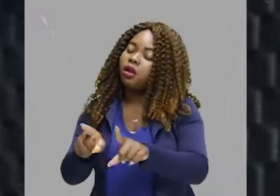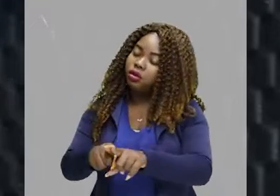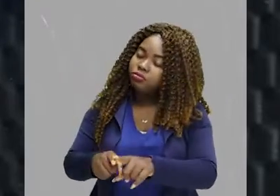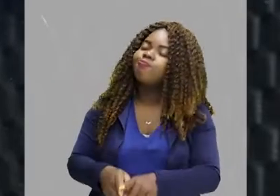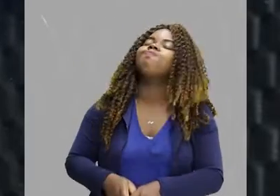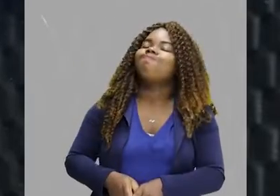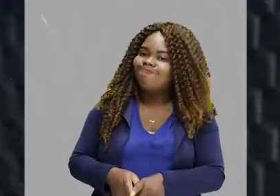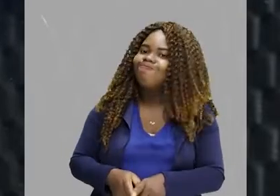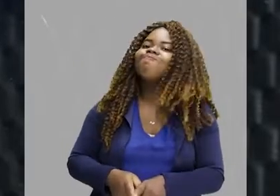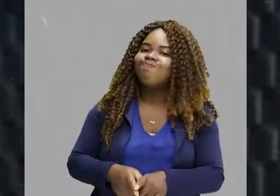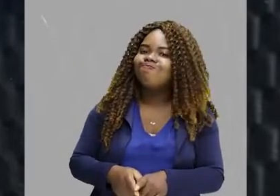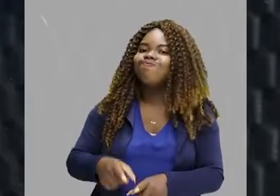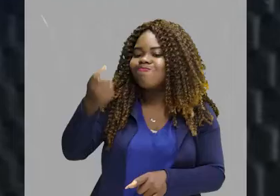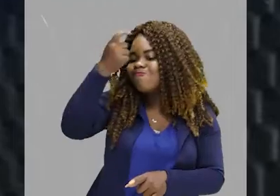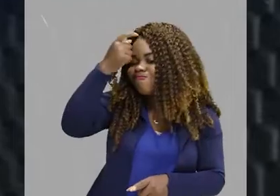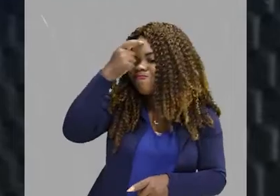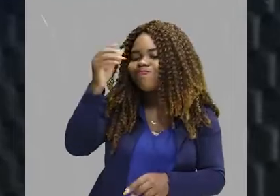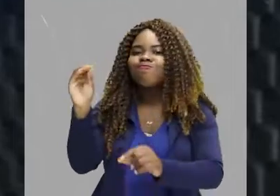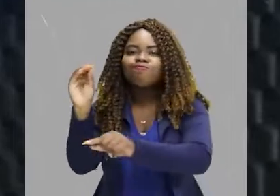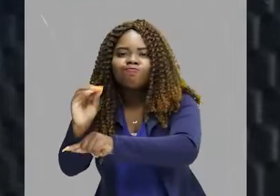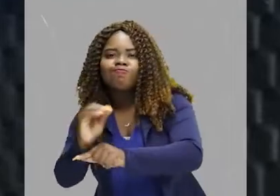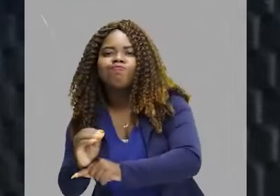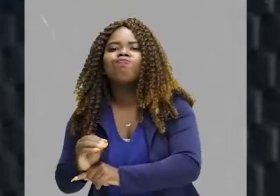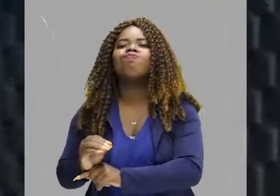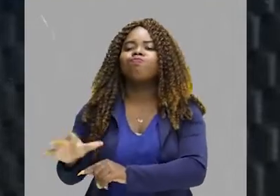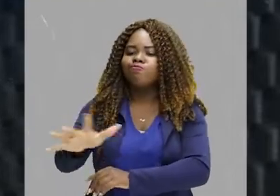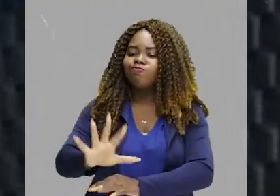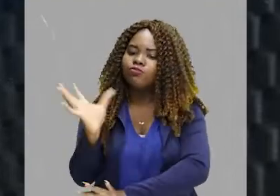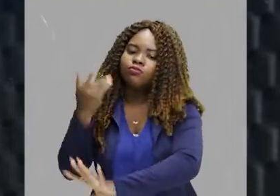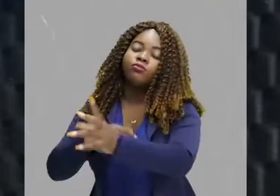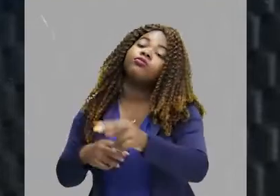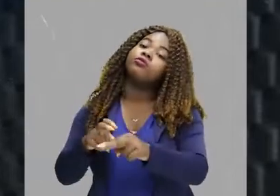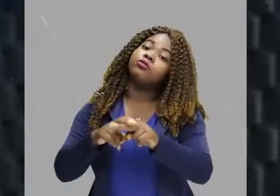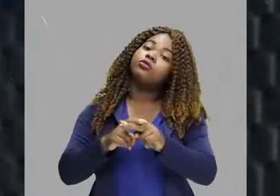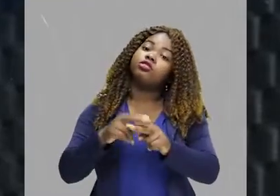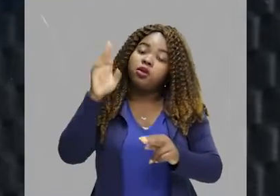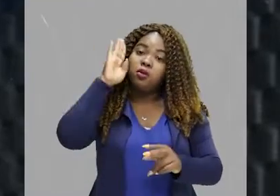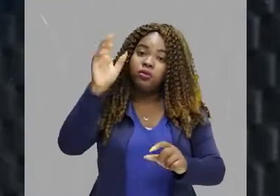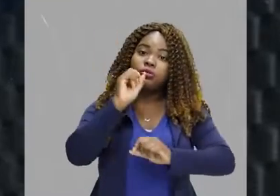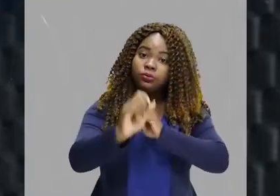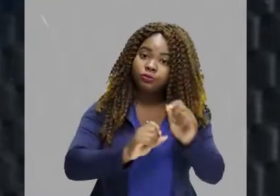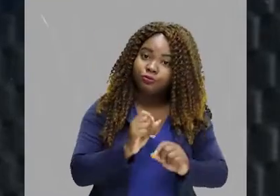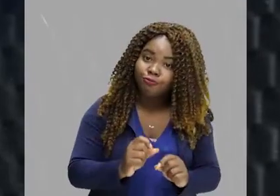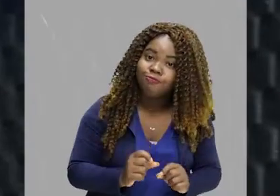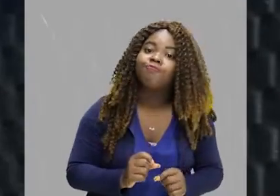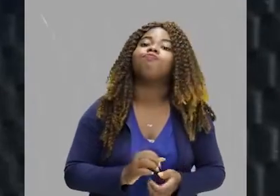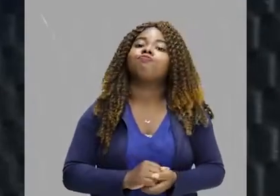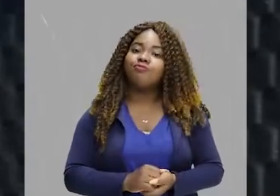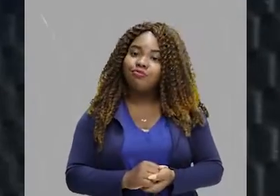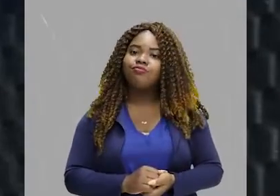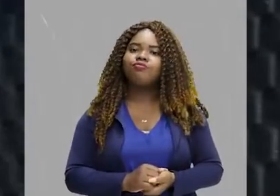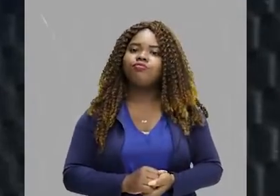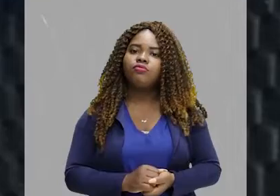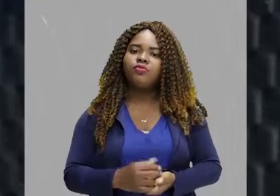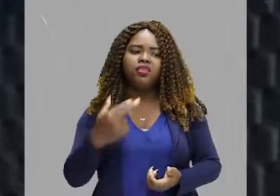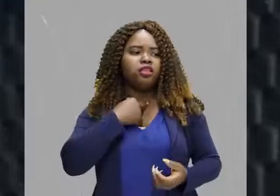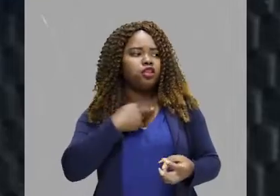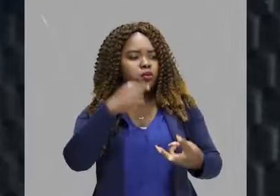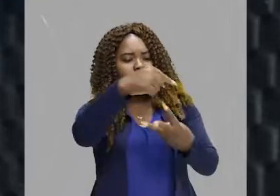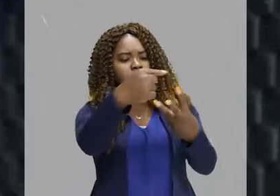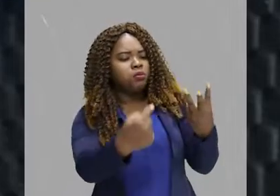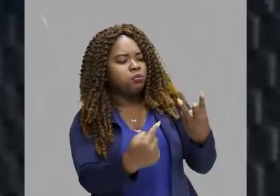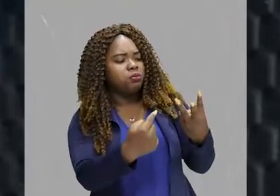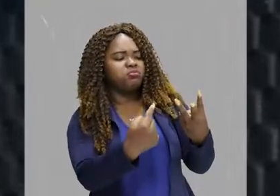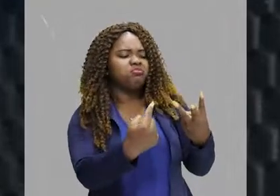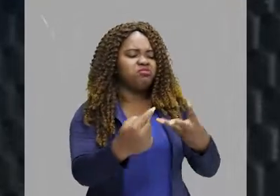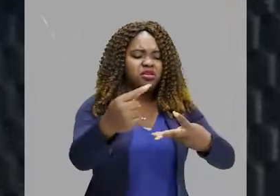com a conservação ambiental. Fechou? Por isso que são o quê? Princípios. São pilares. Você não pode simplesmente desconsiderar